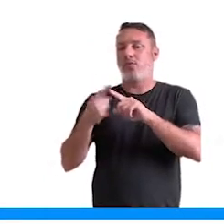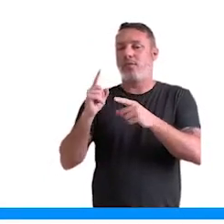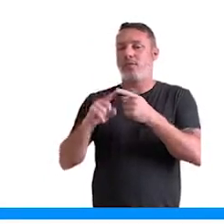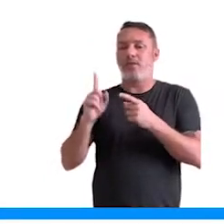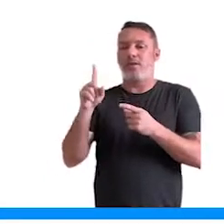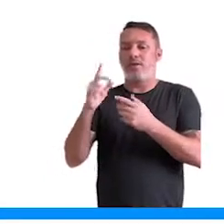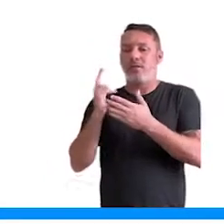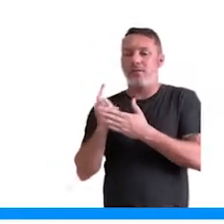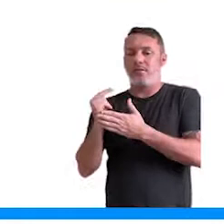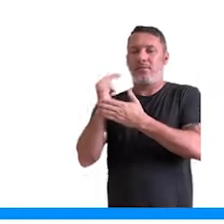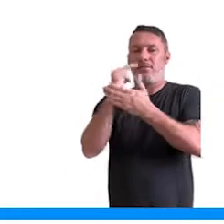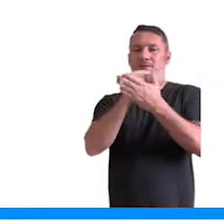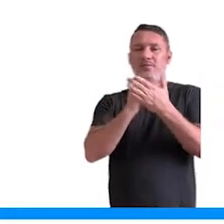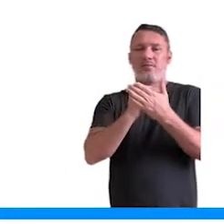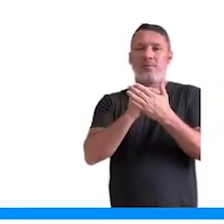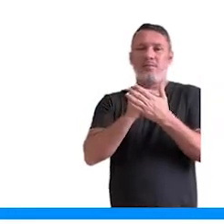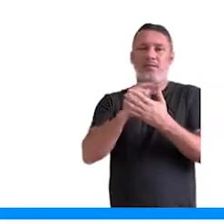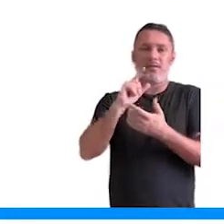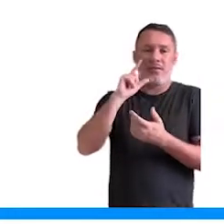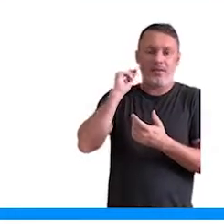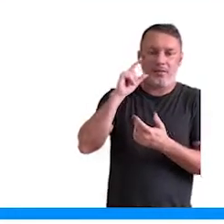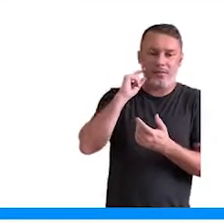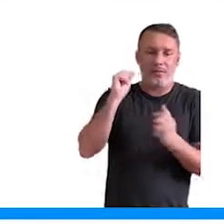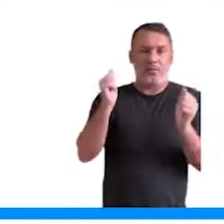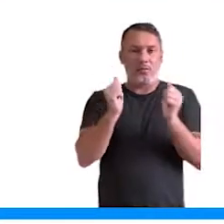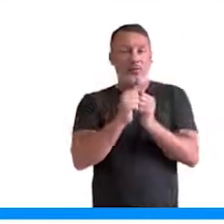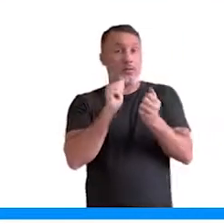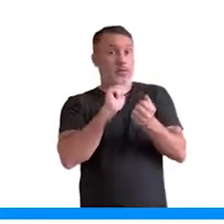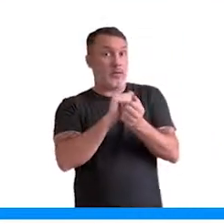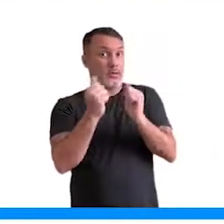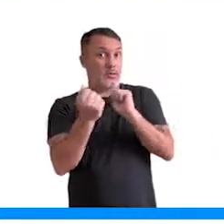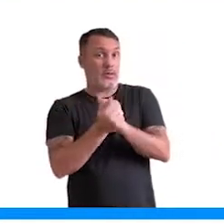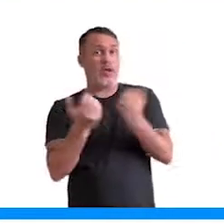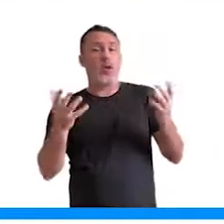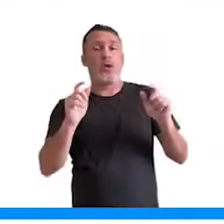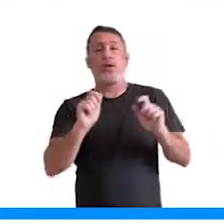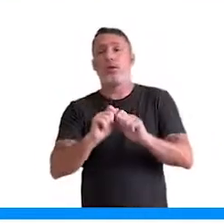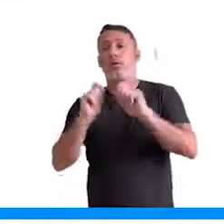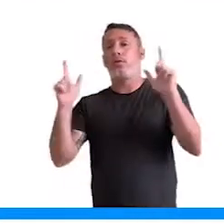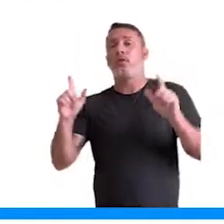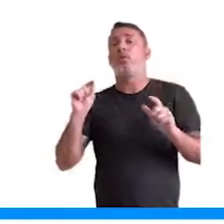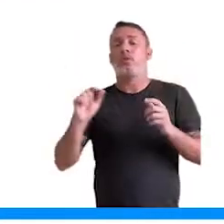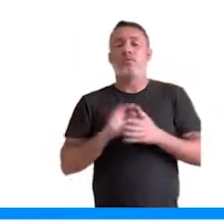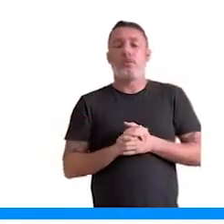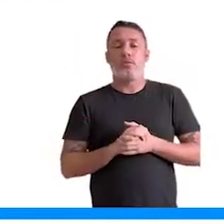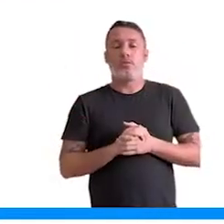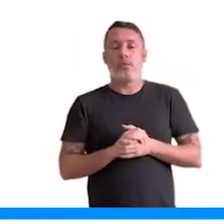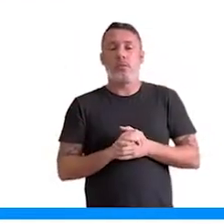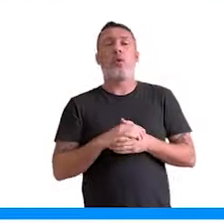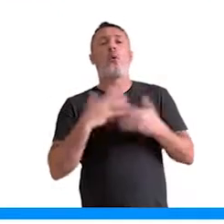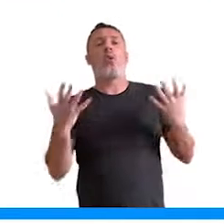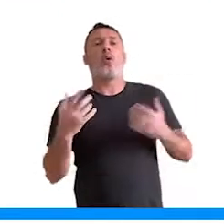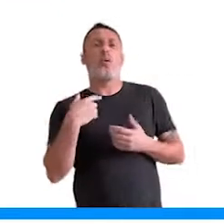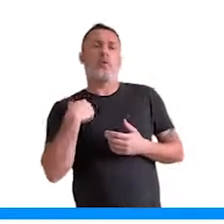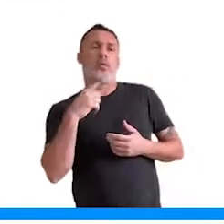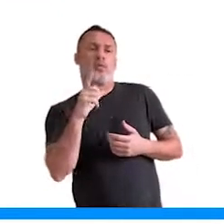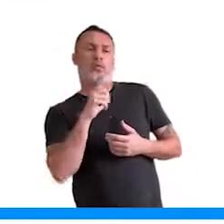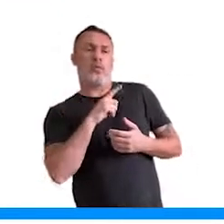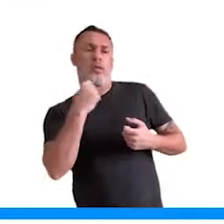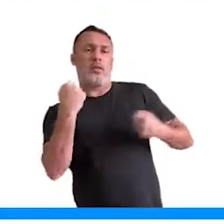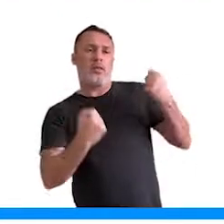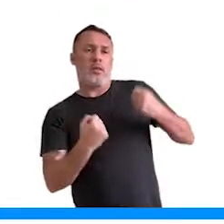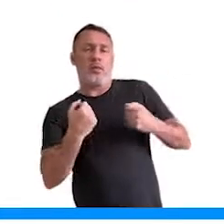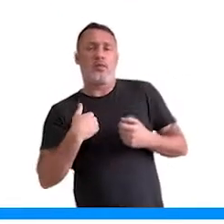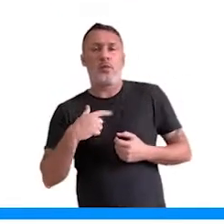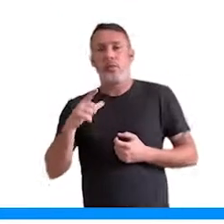si no, algunos no se dan cuenta. Bien? Então vamos lá, tradução. Quando eu tenha tal carro,